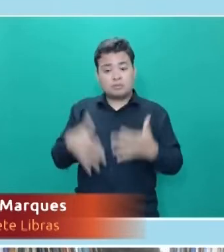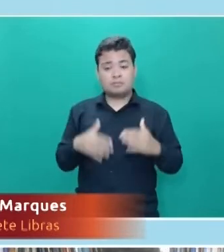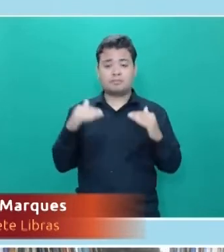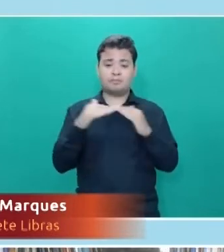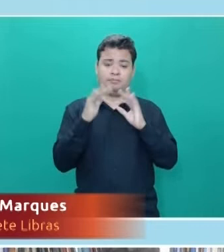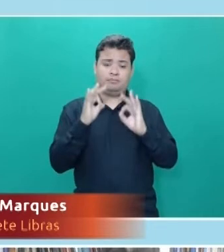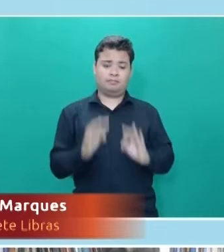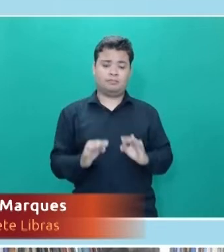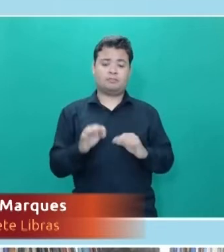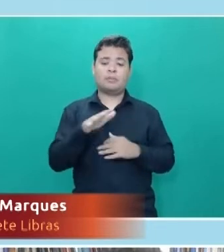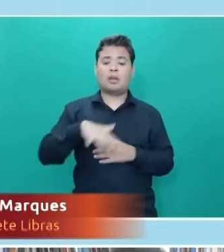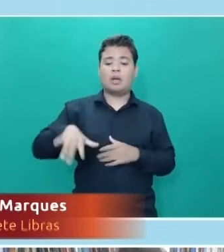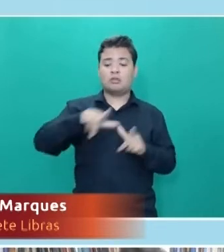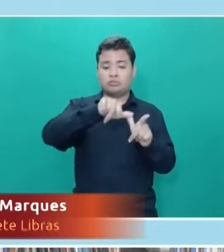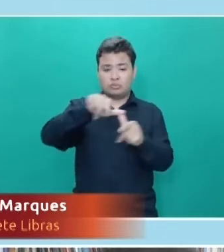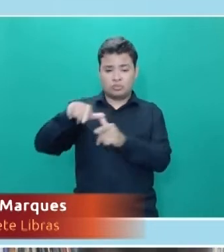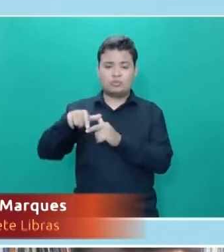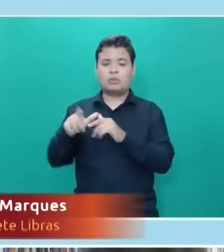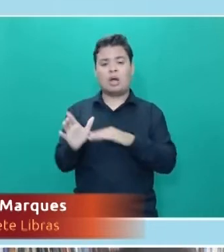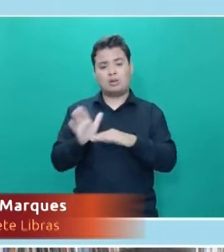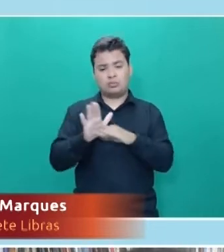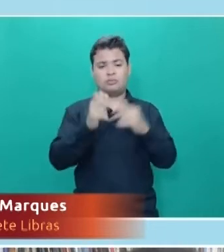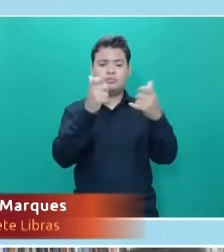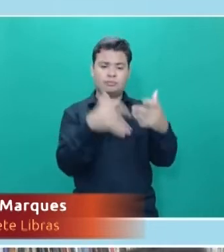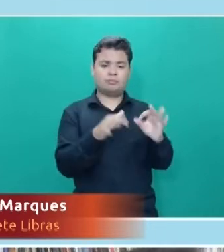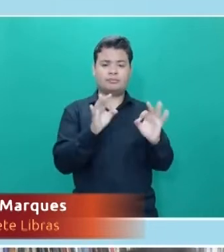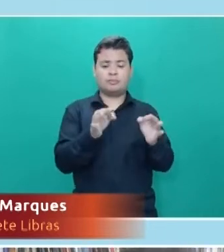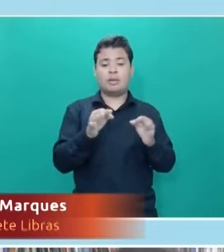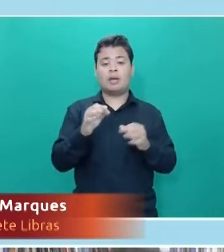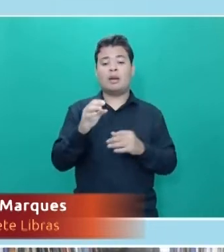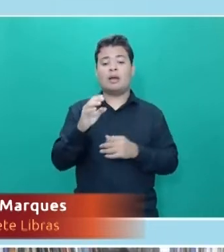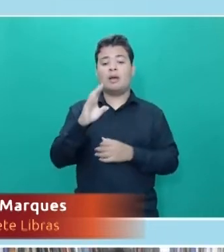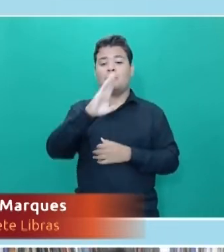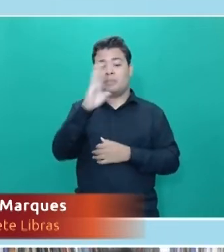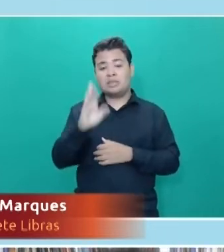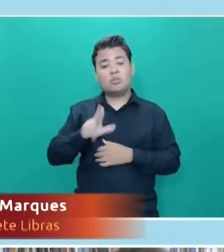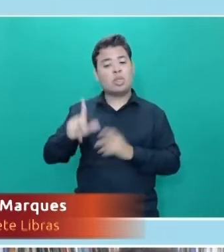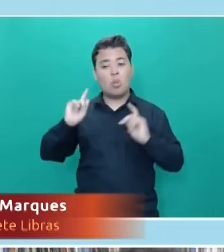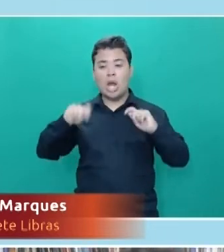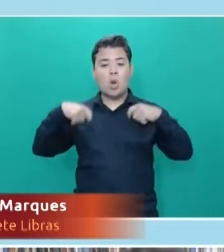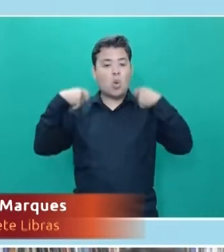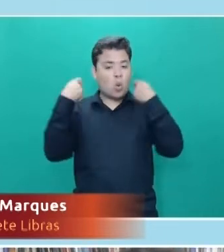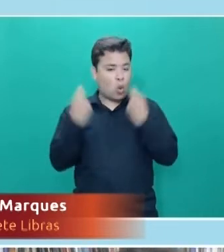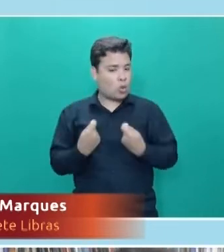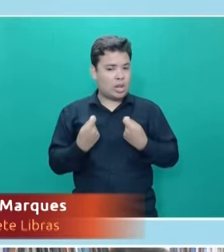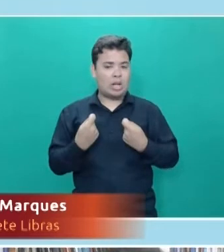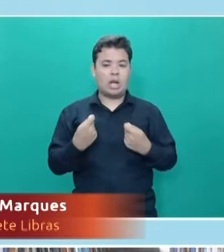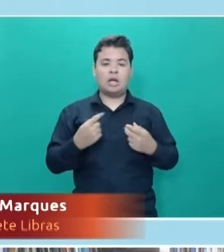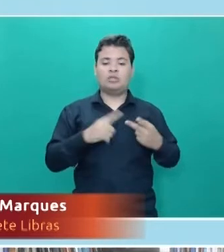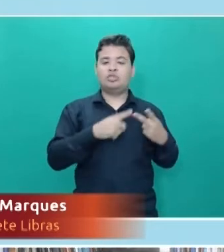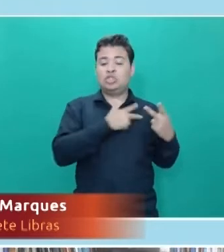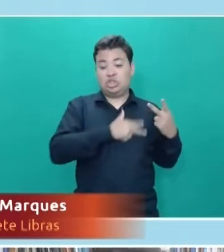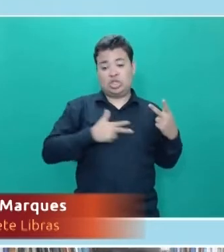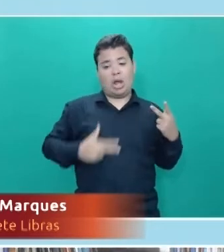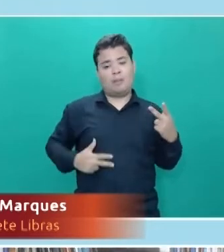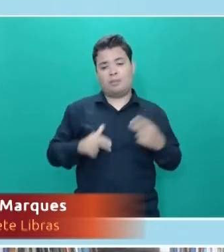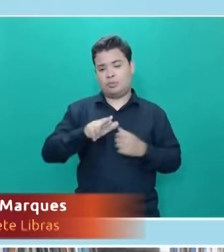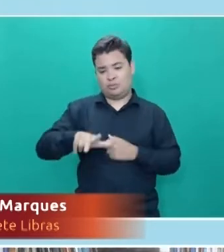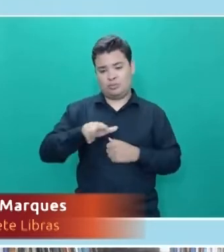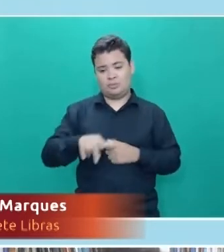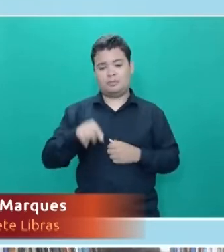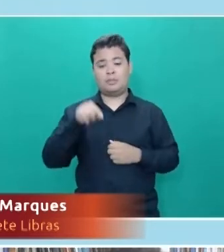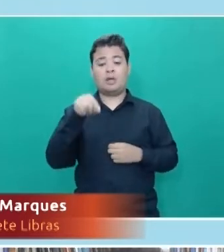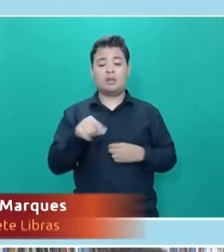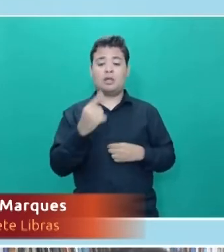gente a explicar. Eu iniciei falando que o Brasil não é a Groenlândia, não é a Dinamarca, não. O Brasil tem 8,5 milhões